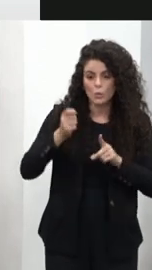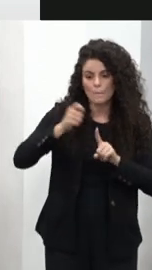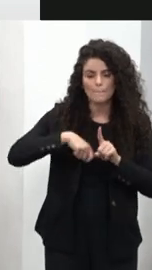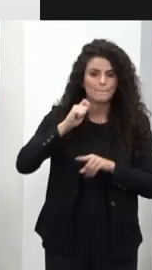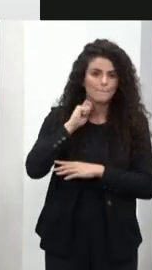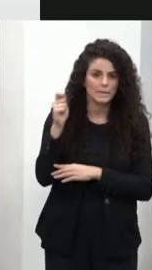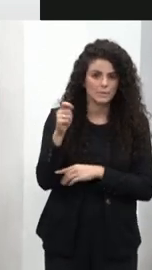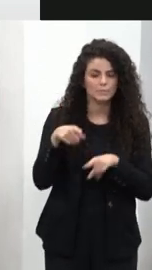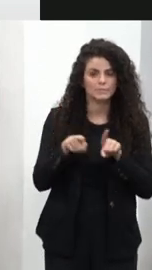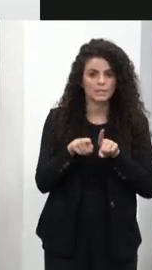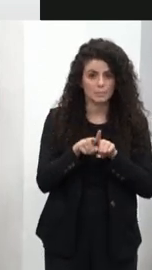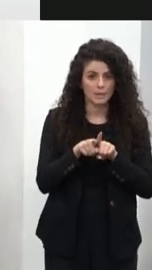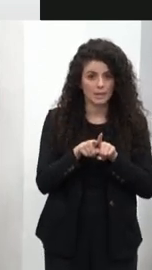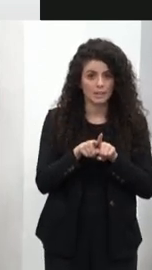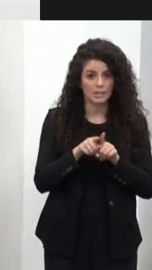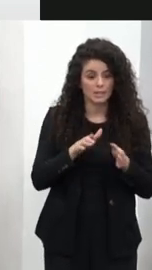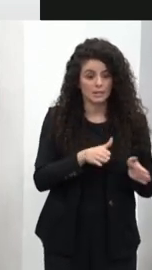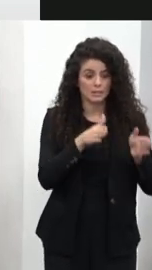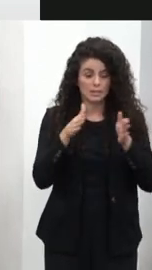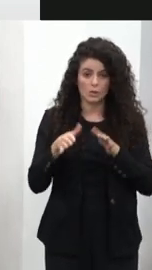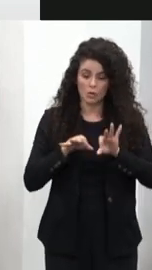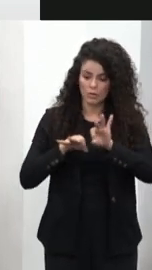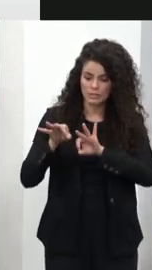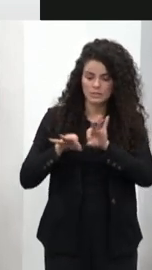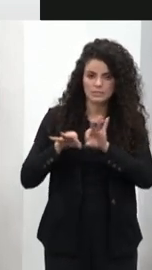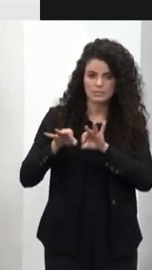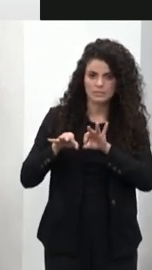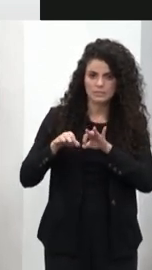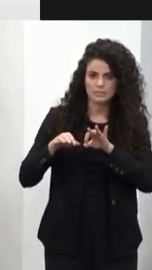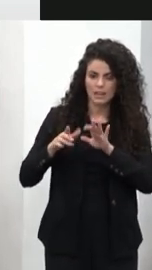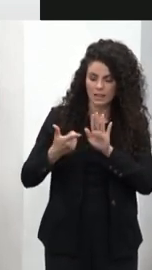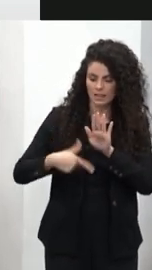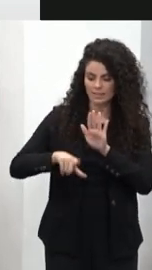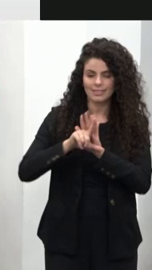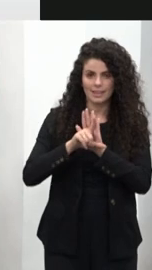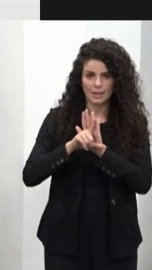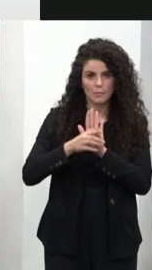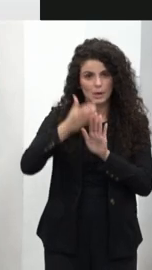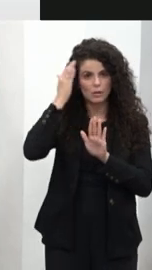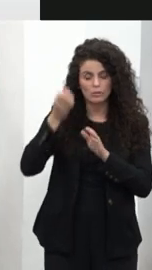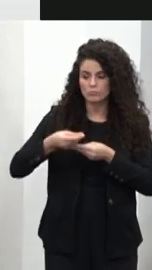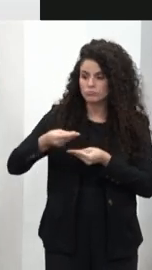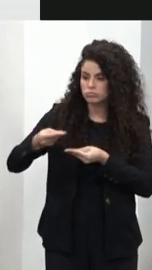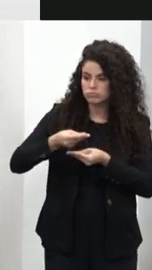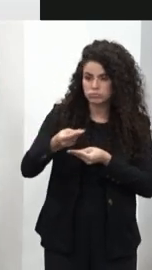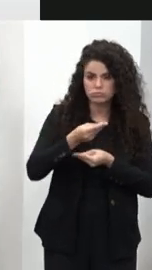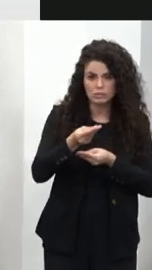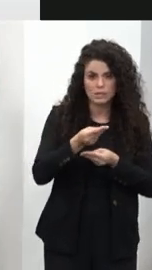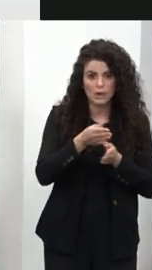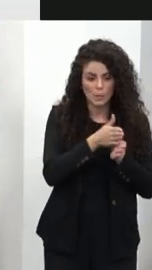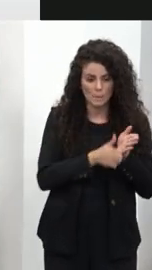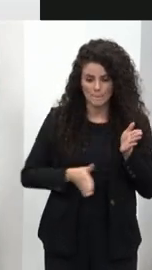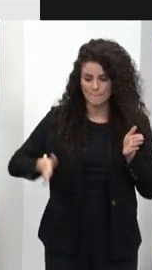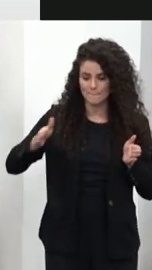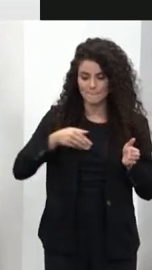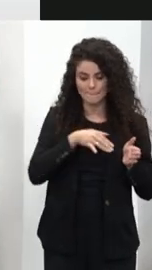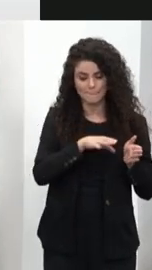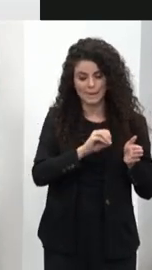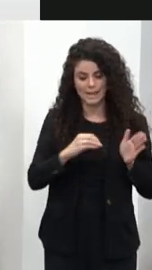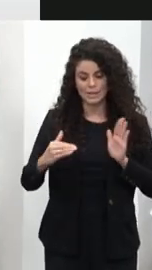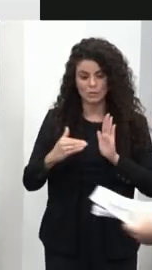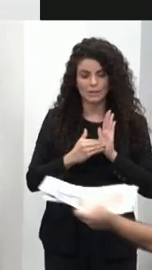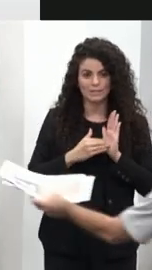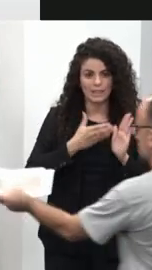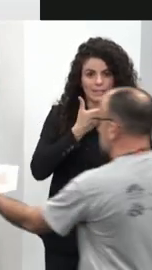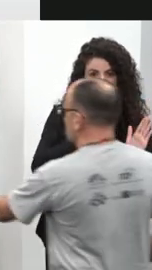elaborar material de divulgação e informativo da operacionalização da Lei Paulo Gustavo entre Maio e dezembro não é que o prazo final é dezembro é quem em